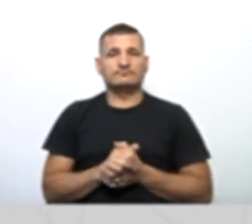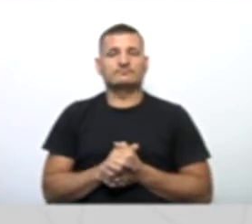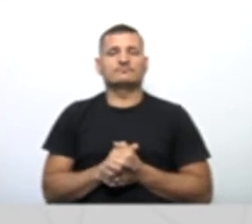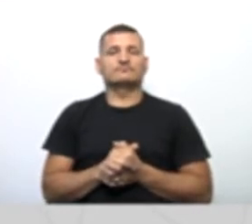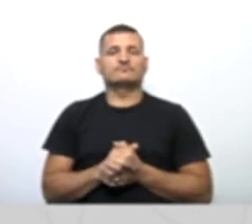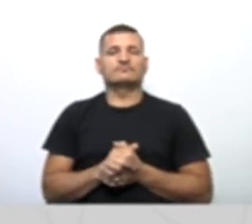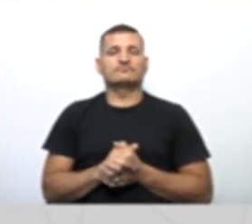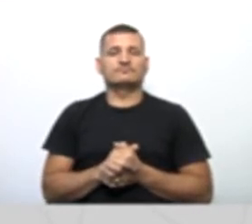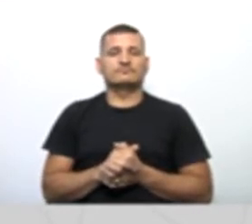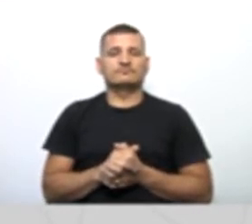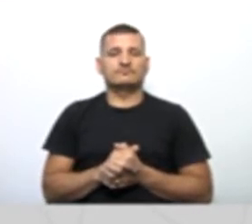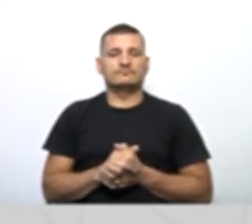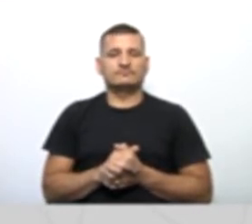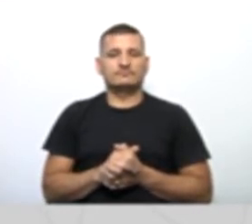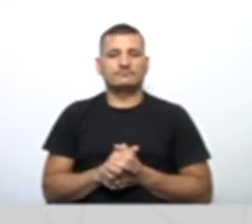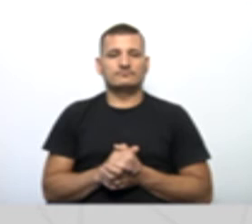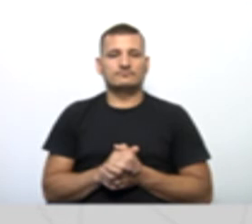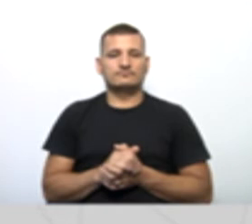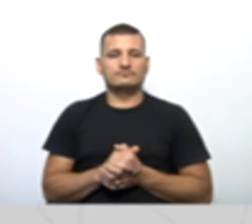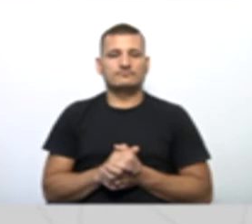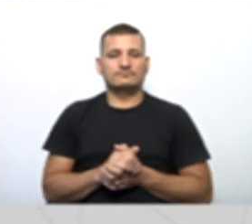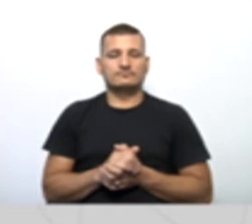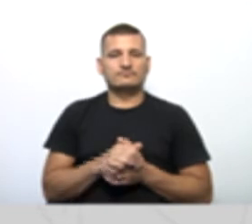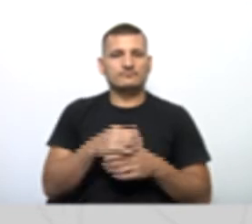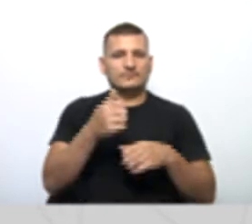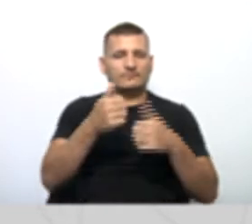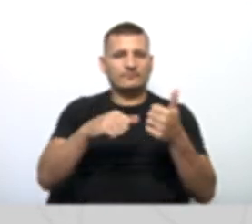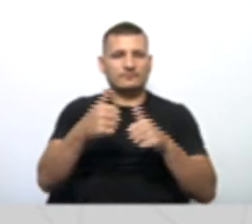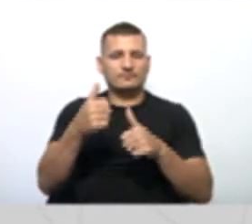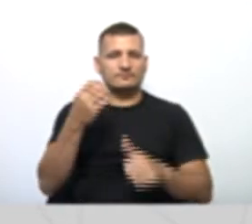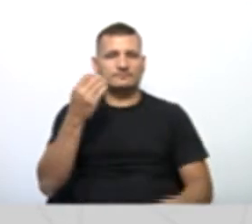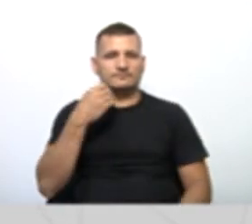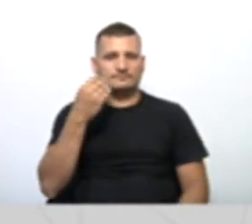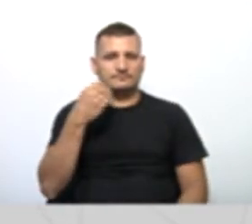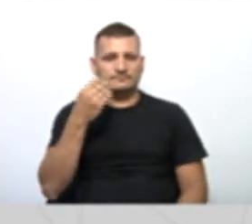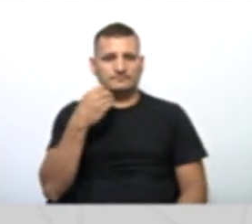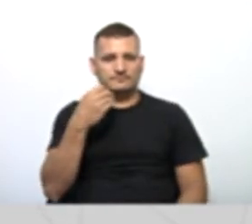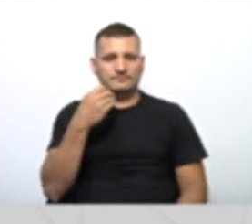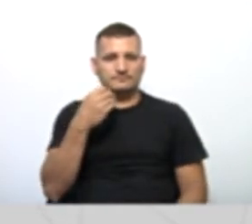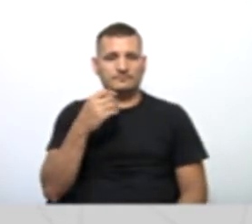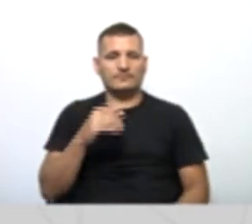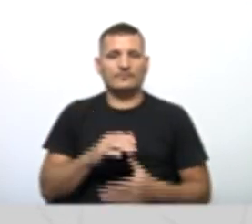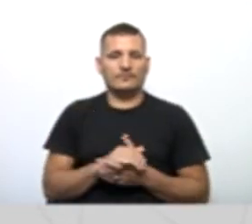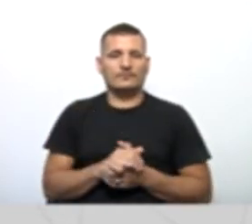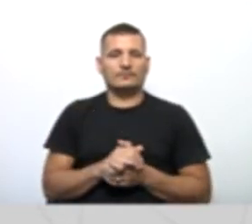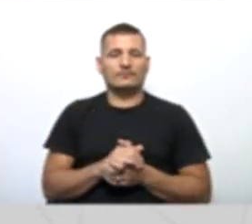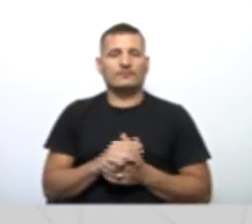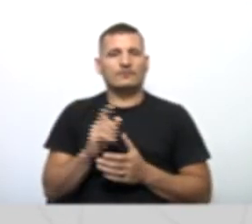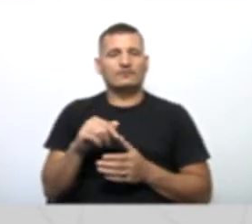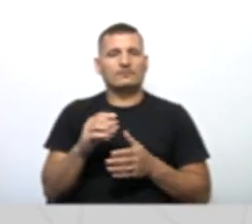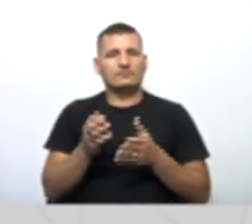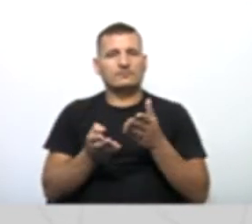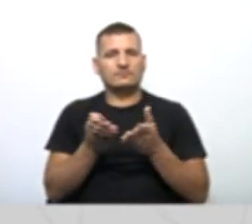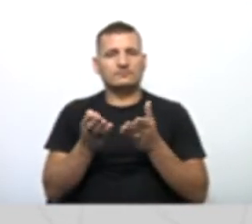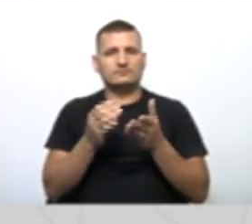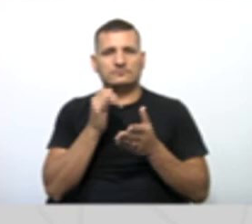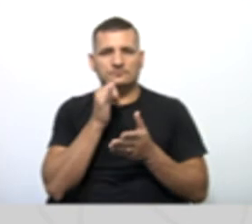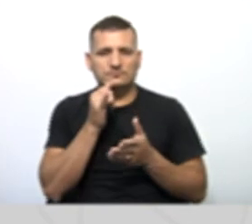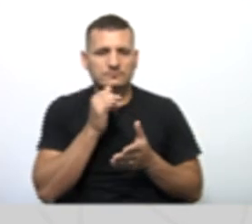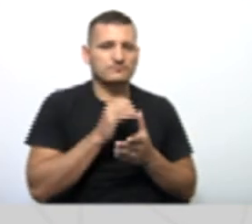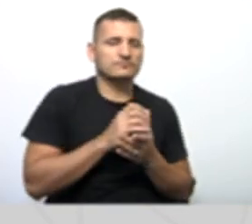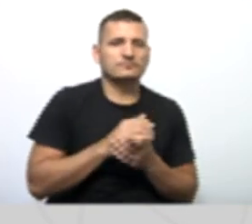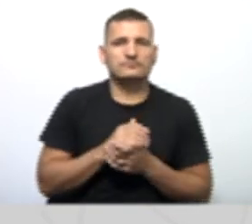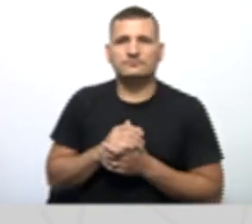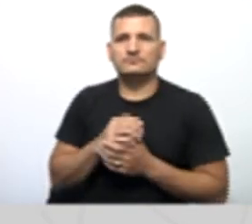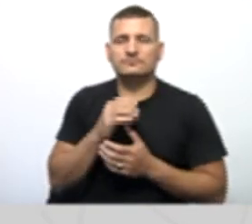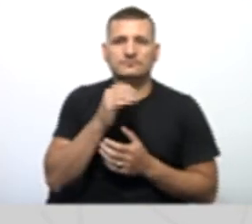elemento, que é a vulneração, a avaliação de vulnerabilidades, que é um tratamento relacionado, por exemplo, ao mau uso